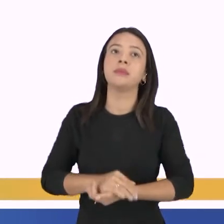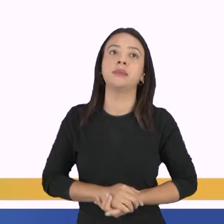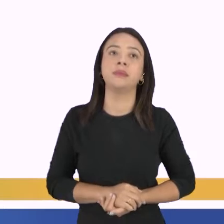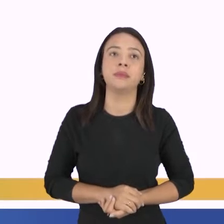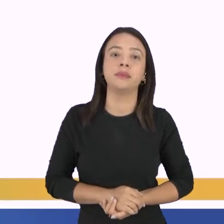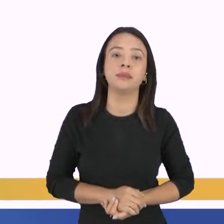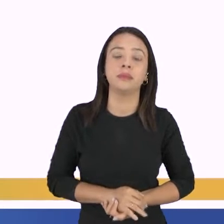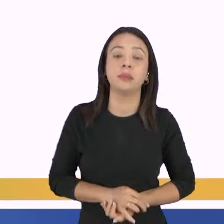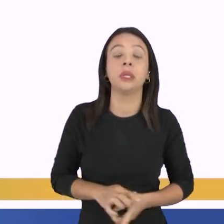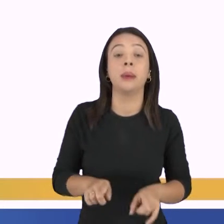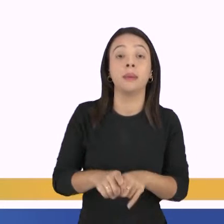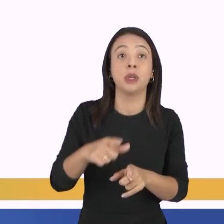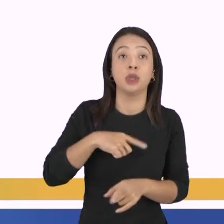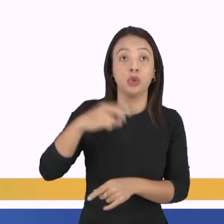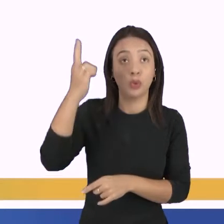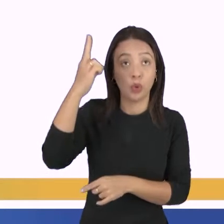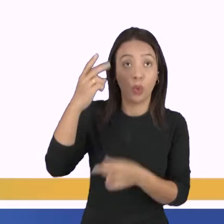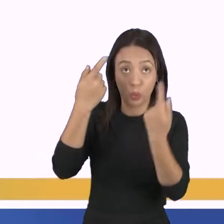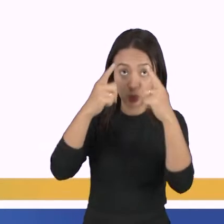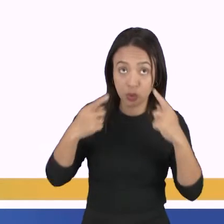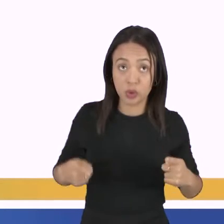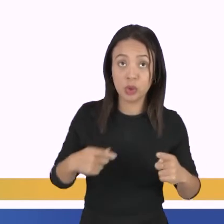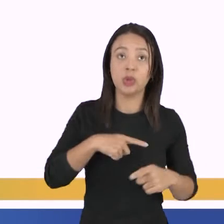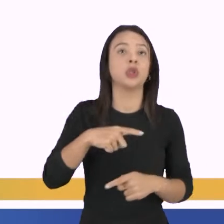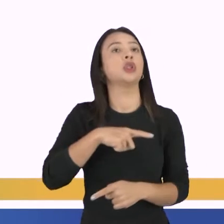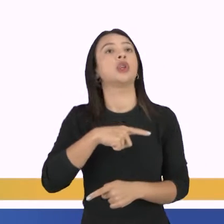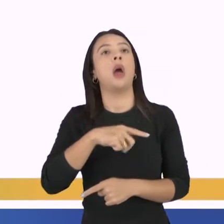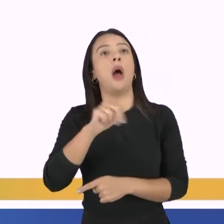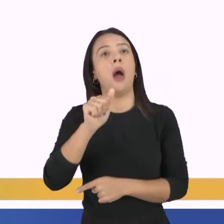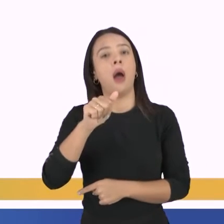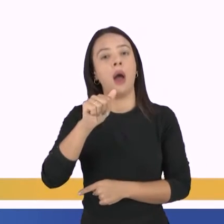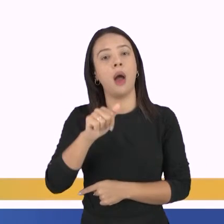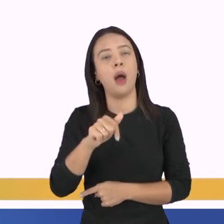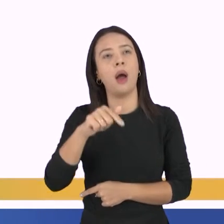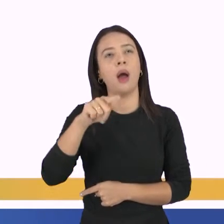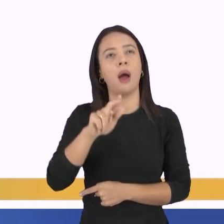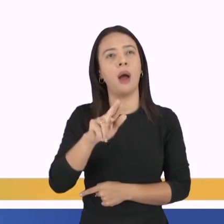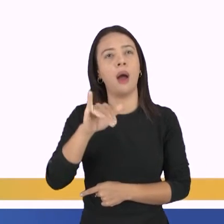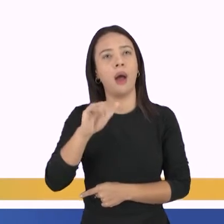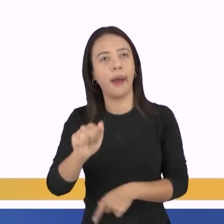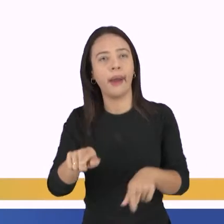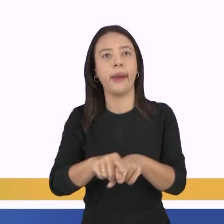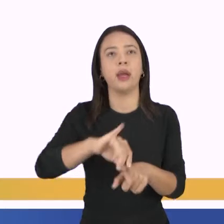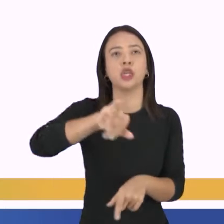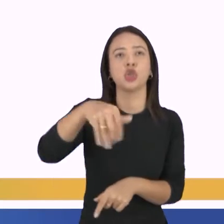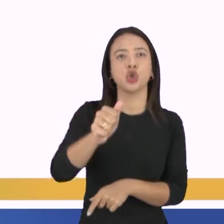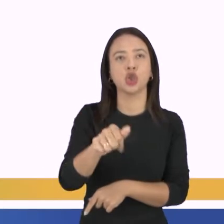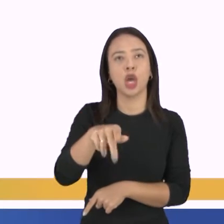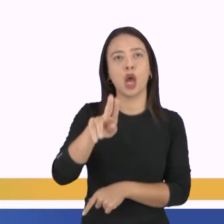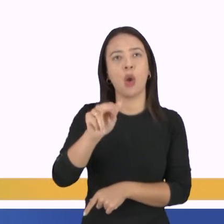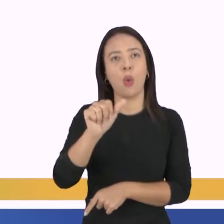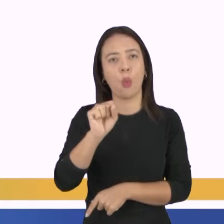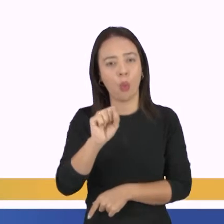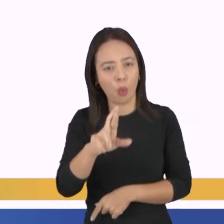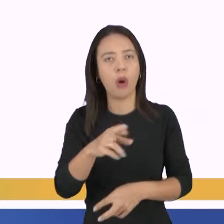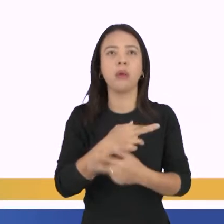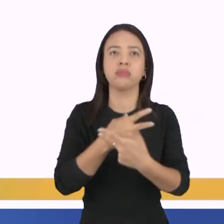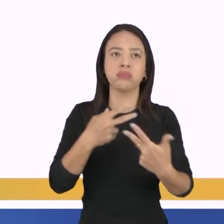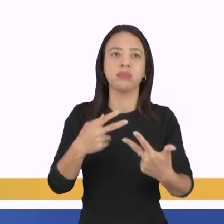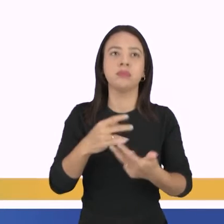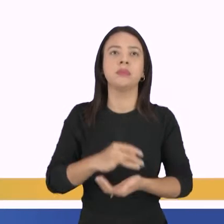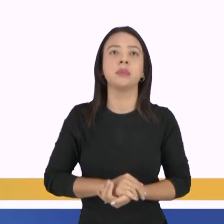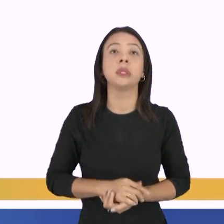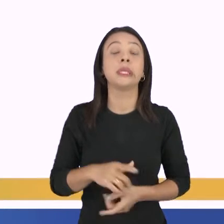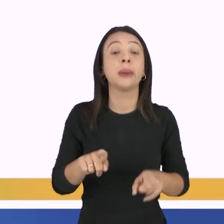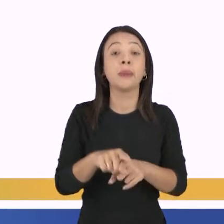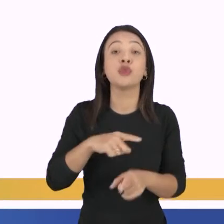Os seus deuses, né, eles tinham a águia, o jaguar e o coiote. Né, e o grande deus dessa civilização era Quetzalcoatl, tá? Ou que é o